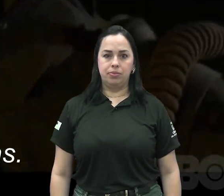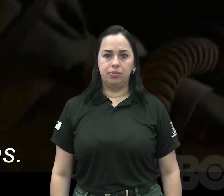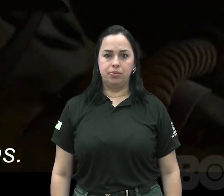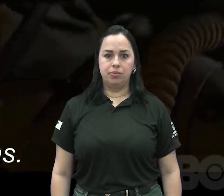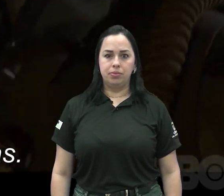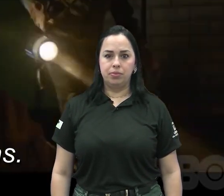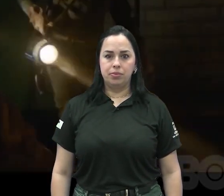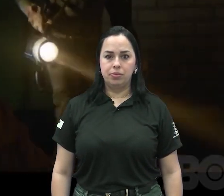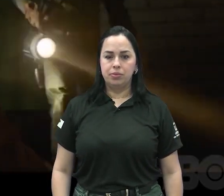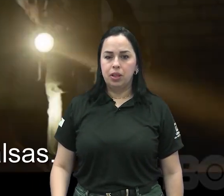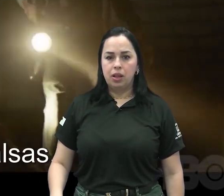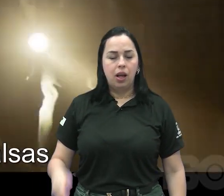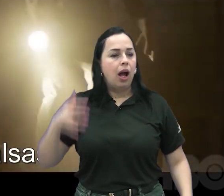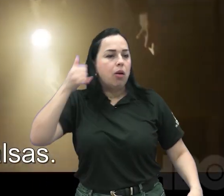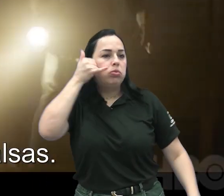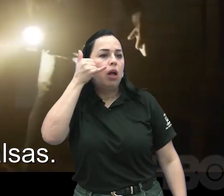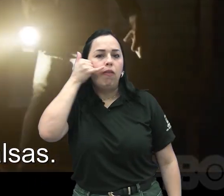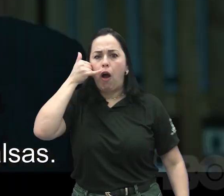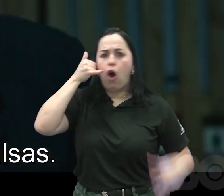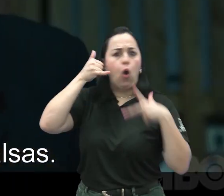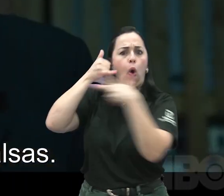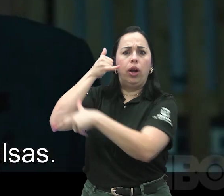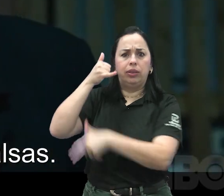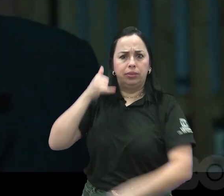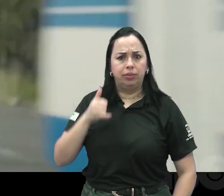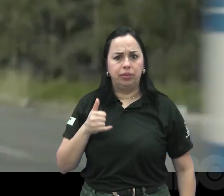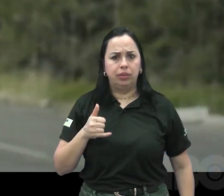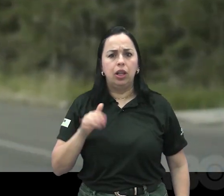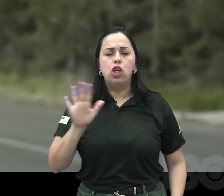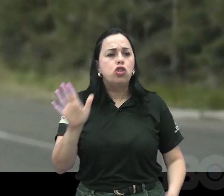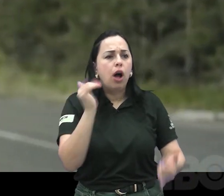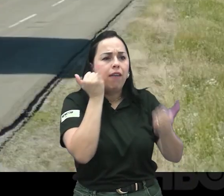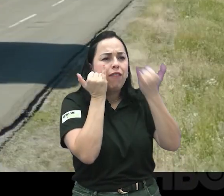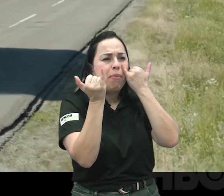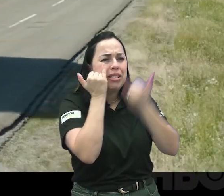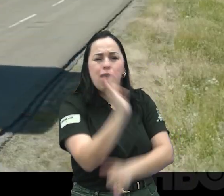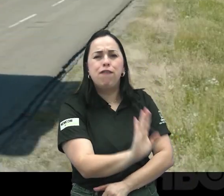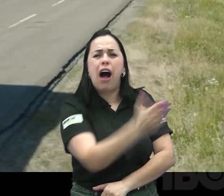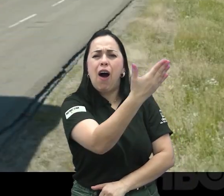Cut the phone lines. Contain the spread of misinformation.